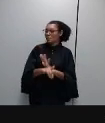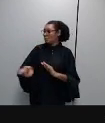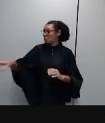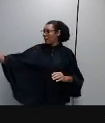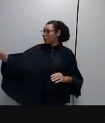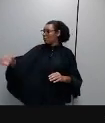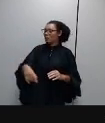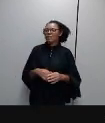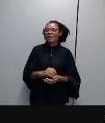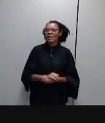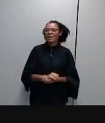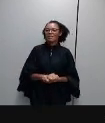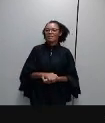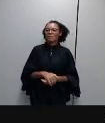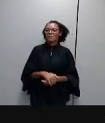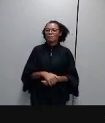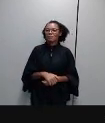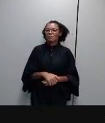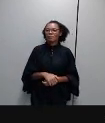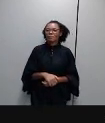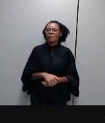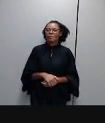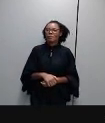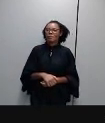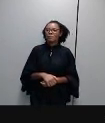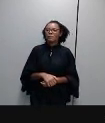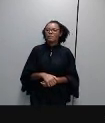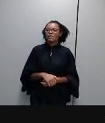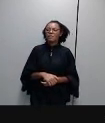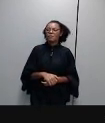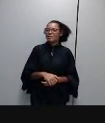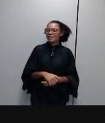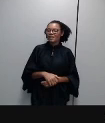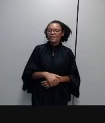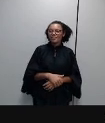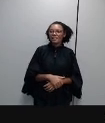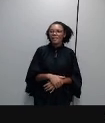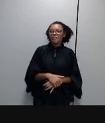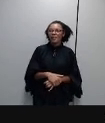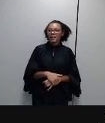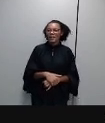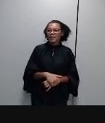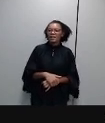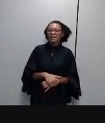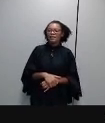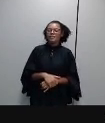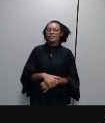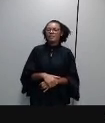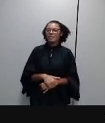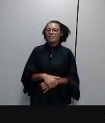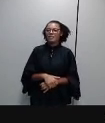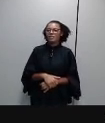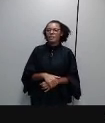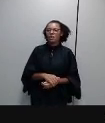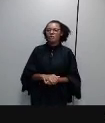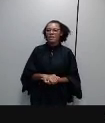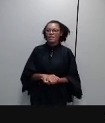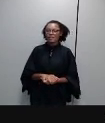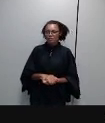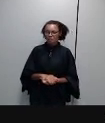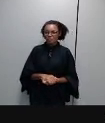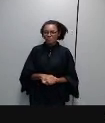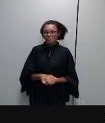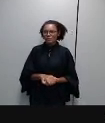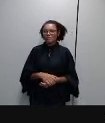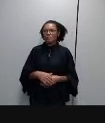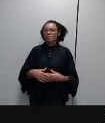Porque eu sou quase cego é nada de complexo isso tem execução também então toca pra frente vai com ela até